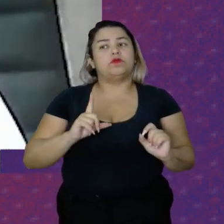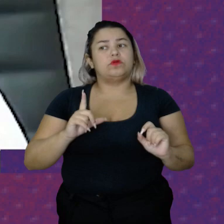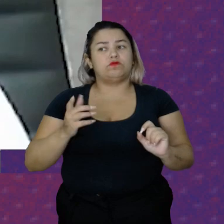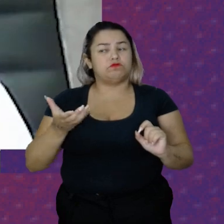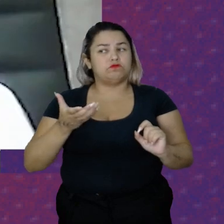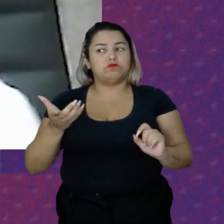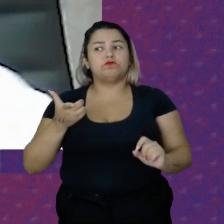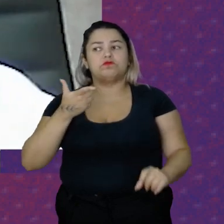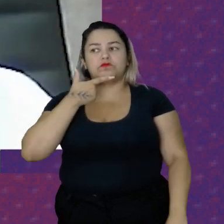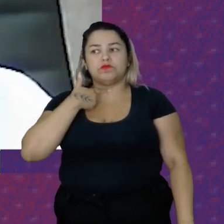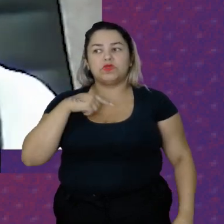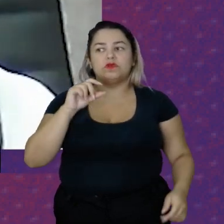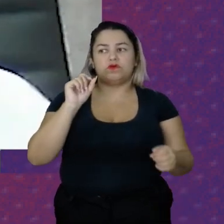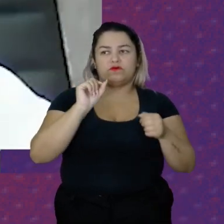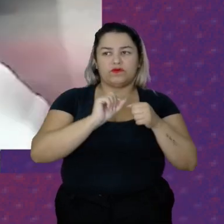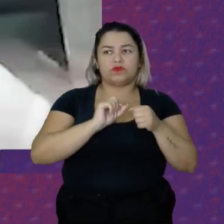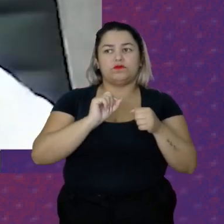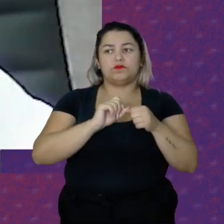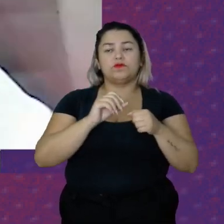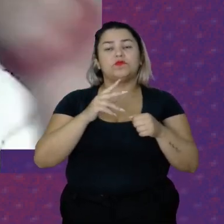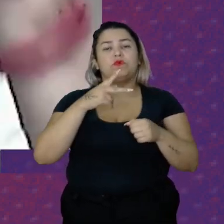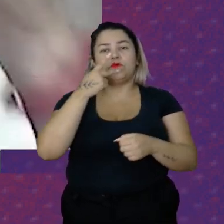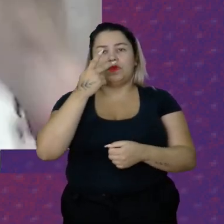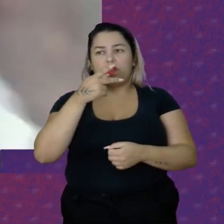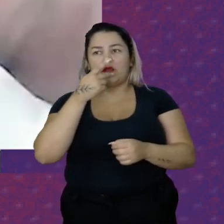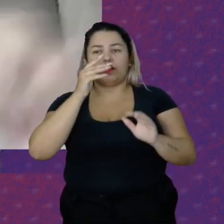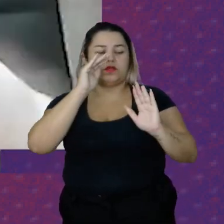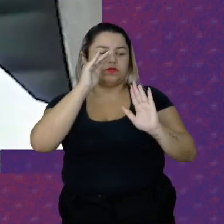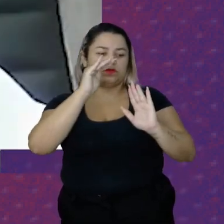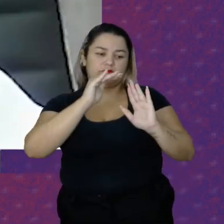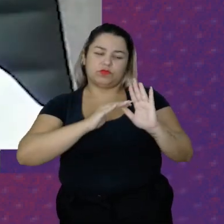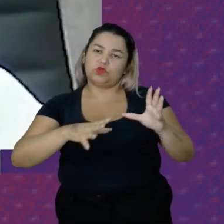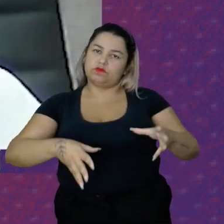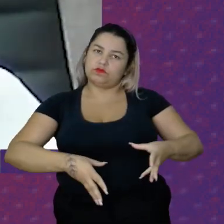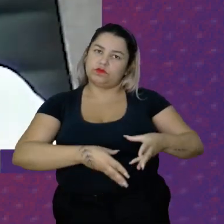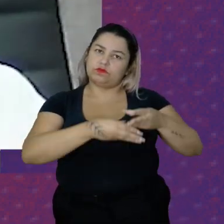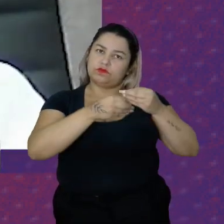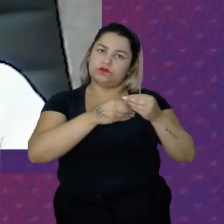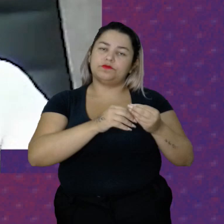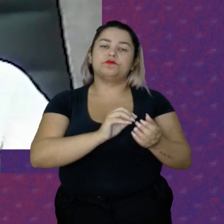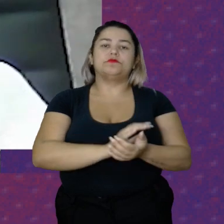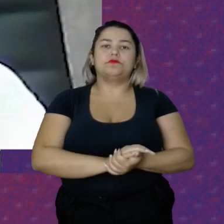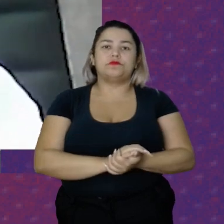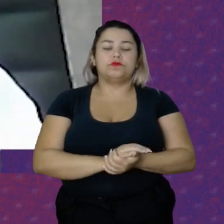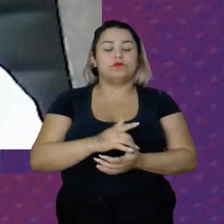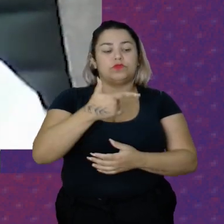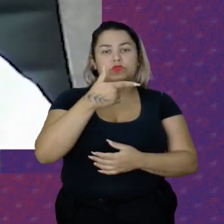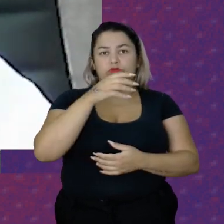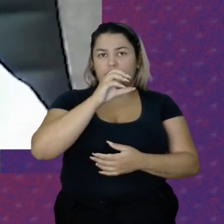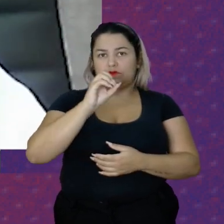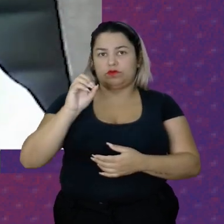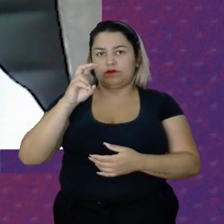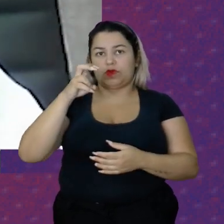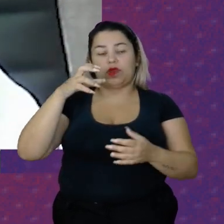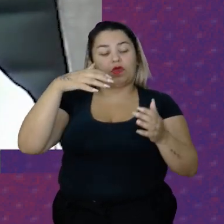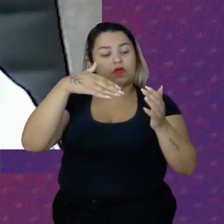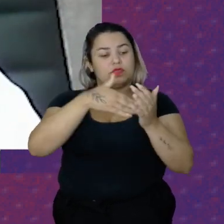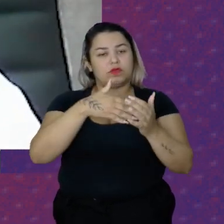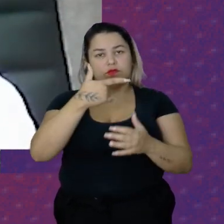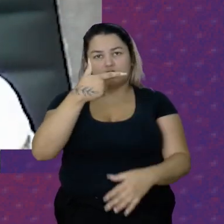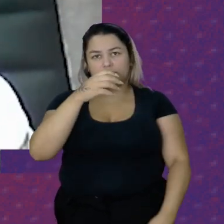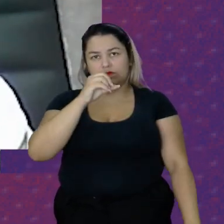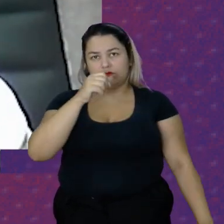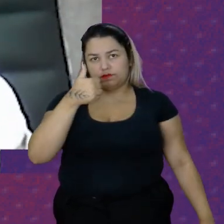fazer. Portanto, eu podia só citar aqui para vocês do que nós implantamos em Lauro de Freitas de 2005 até 2012